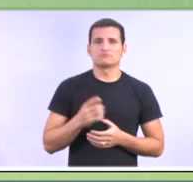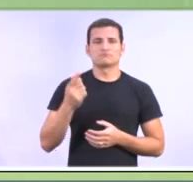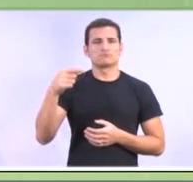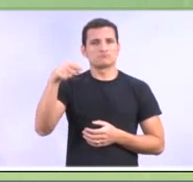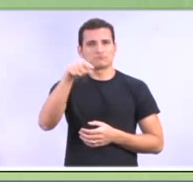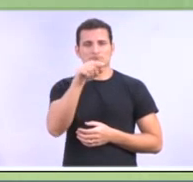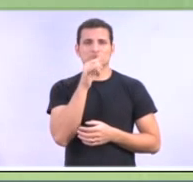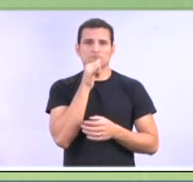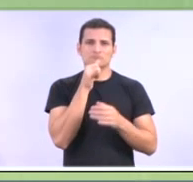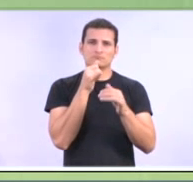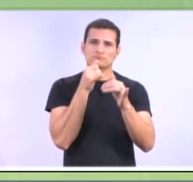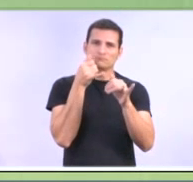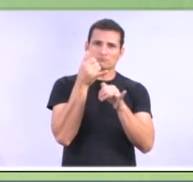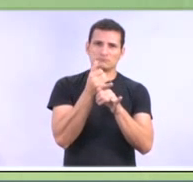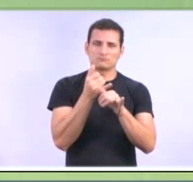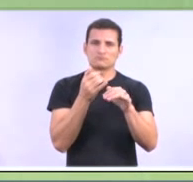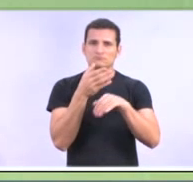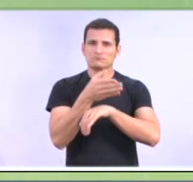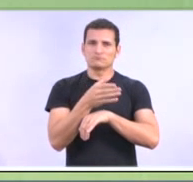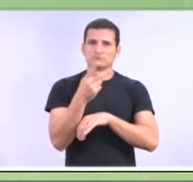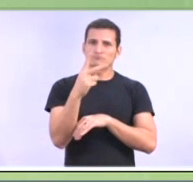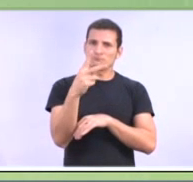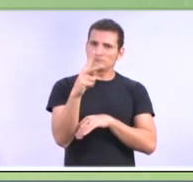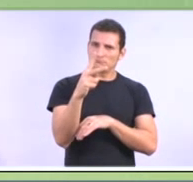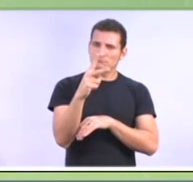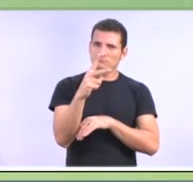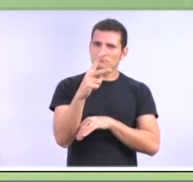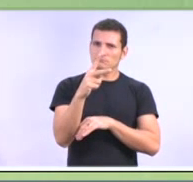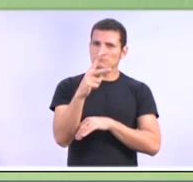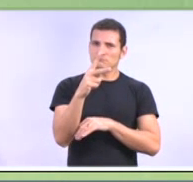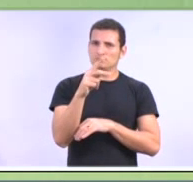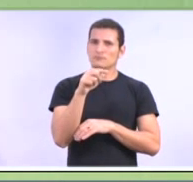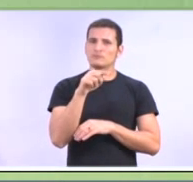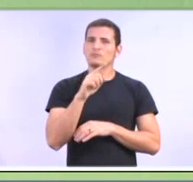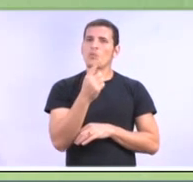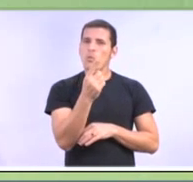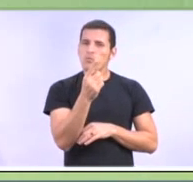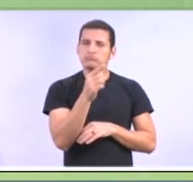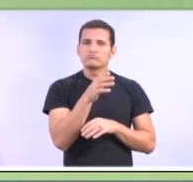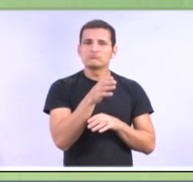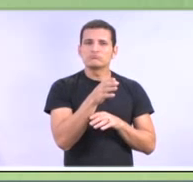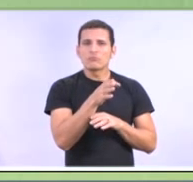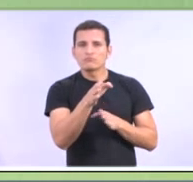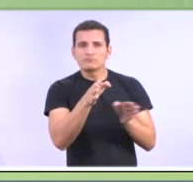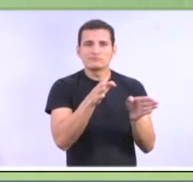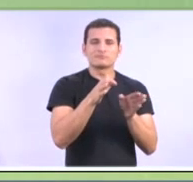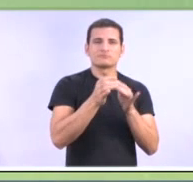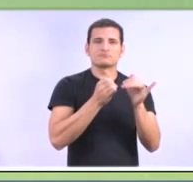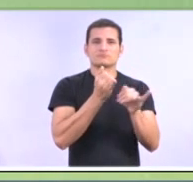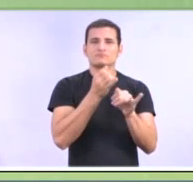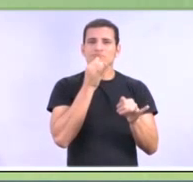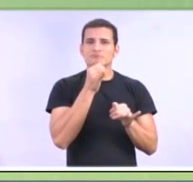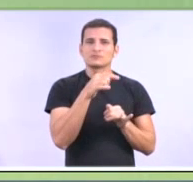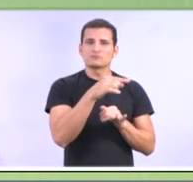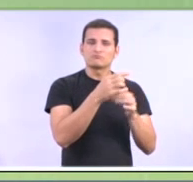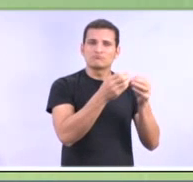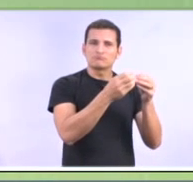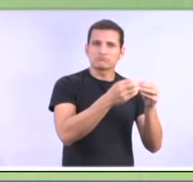acessando a internet e o seu provedor só tem um ponto de saída para a internet, certo? Se ele cair esse ponto